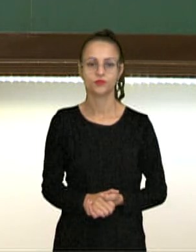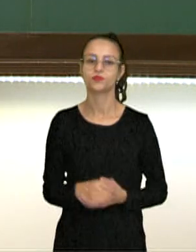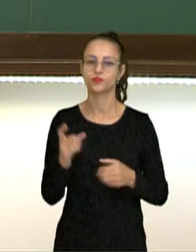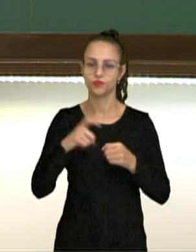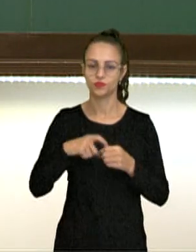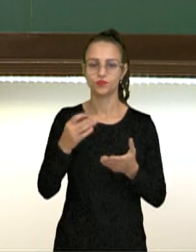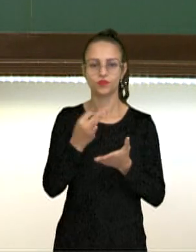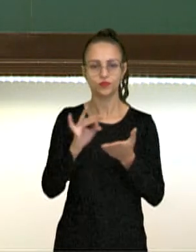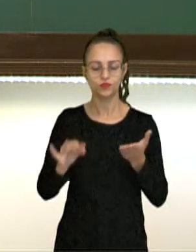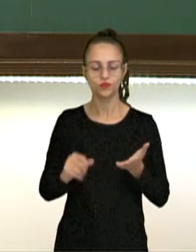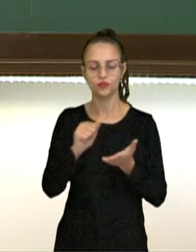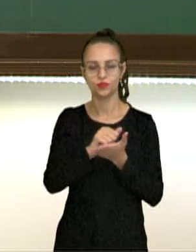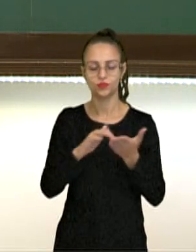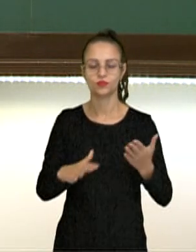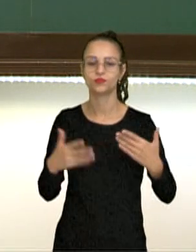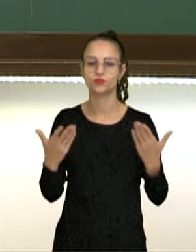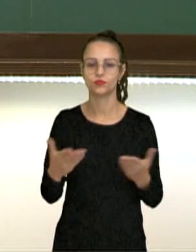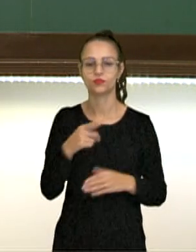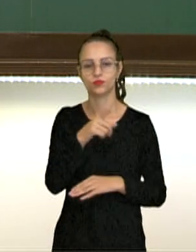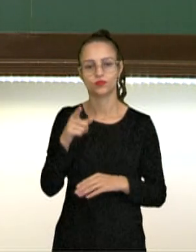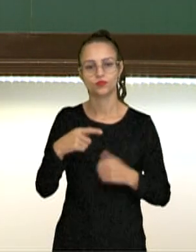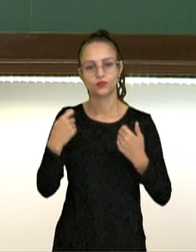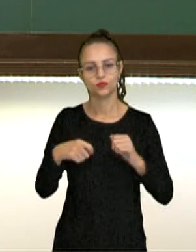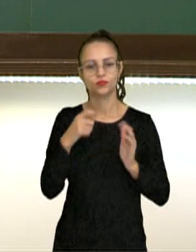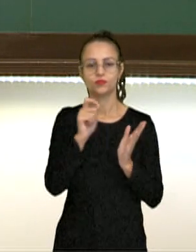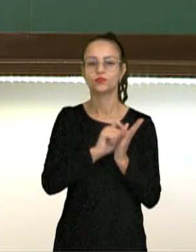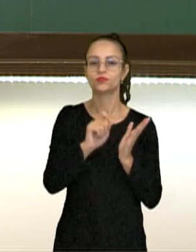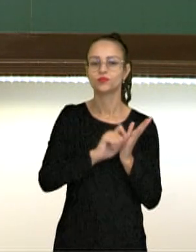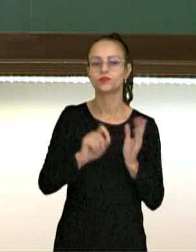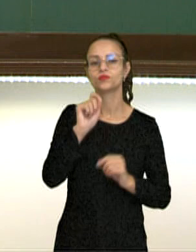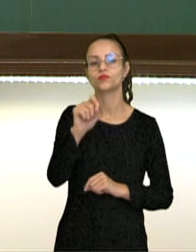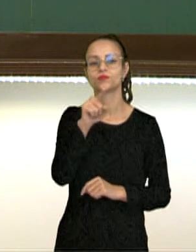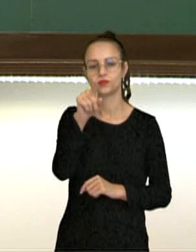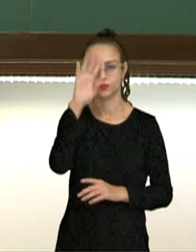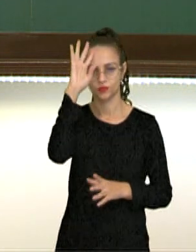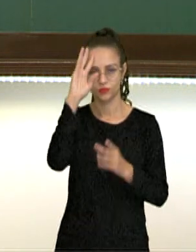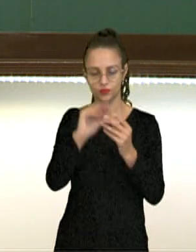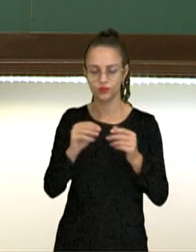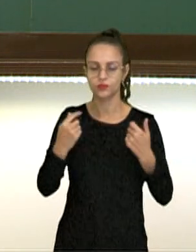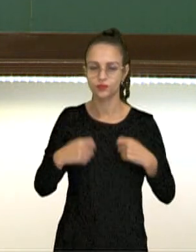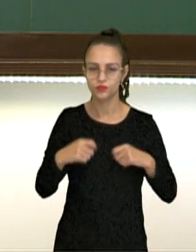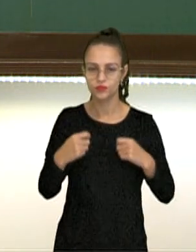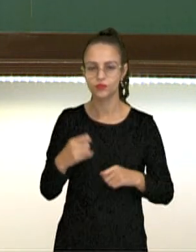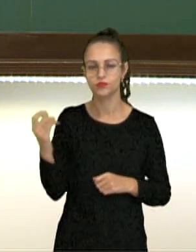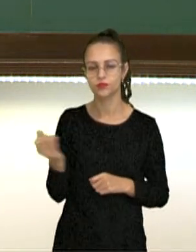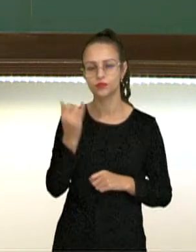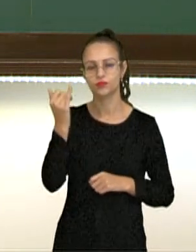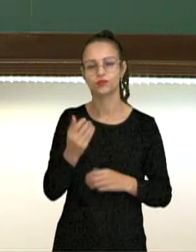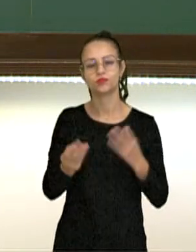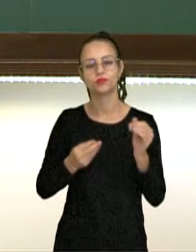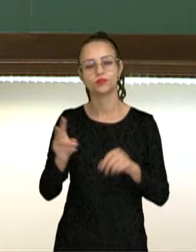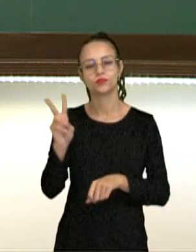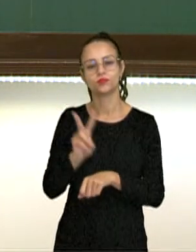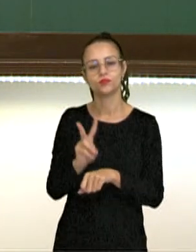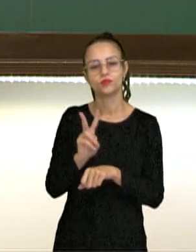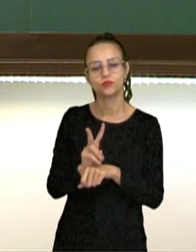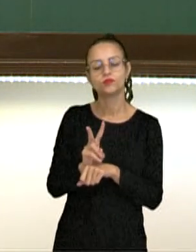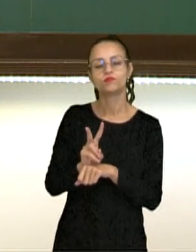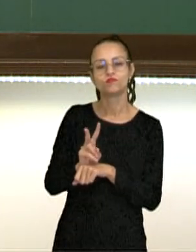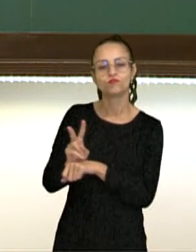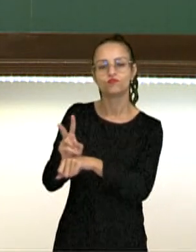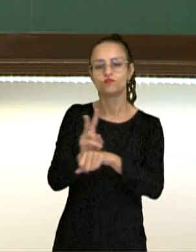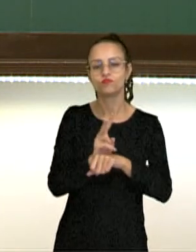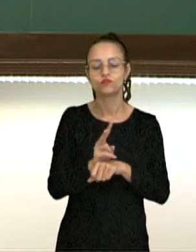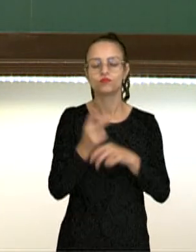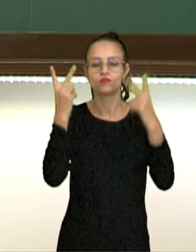Voltamos com a correção da atividade, então vocês tinham que escrever aí o que vocês entendem como necessário para preservar o equilíbrio natural e